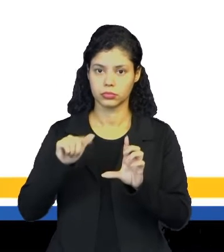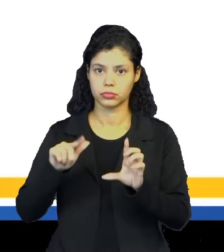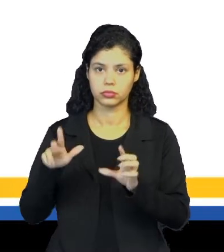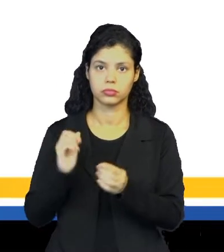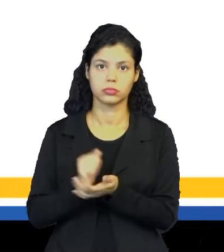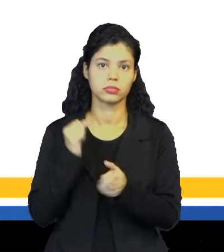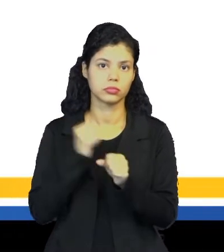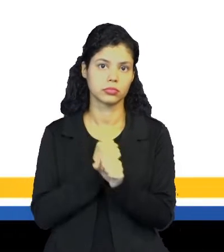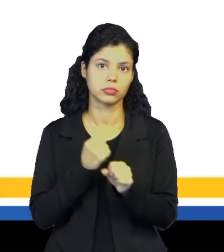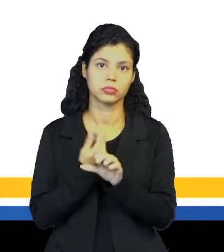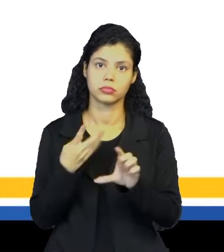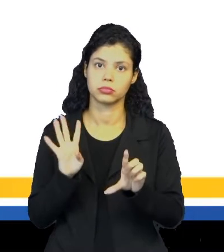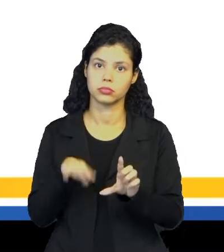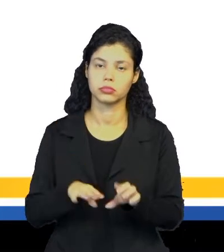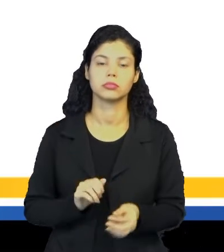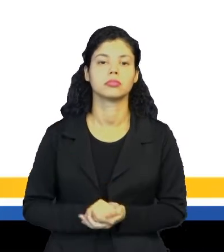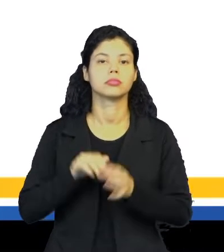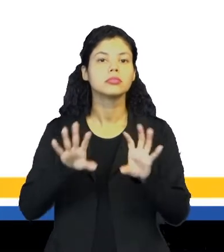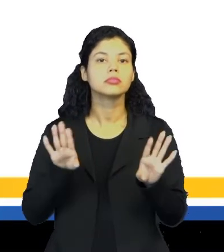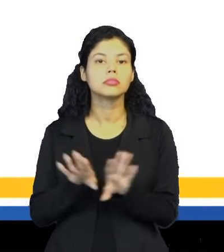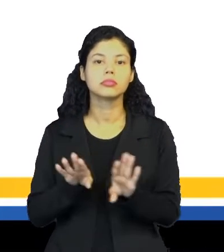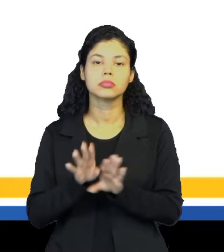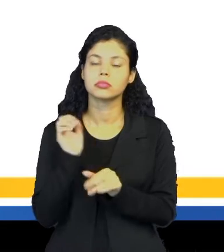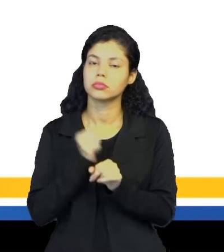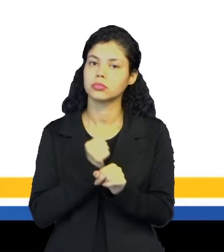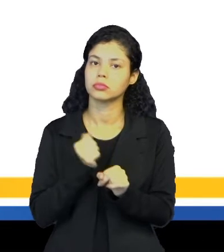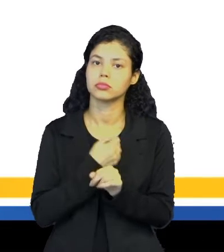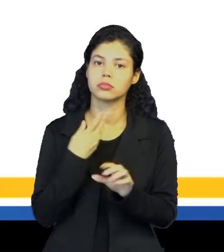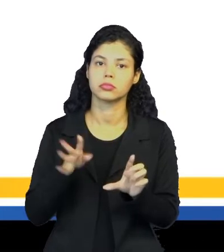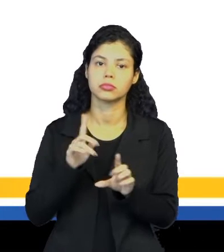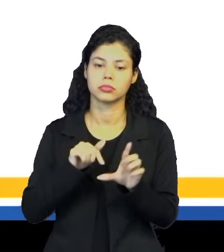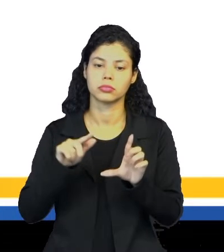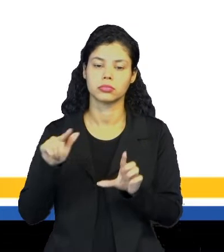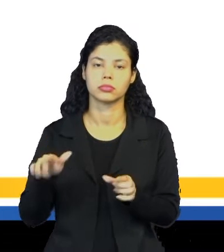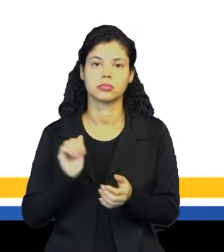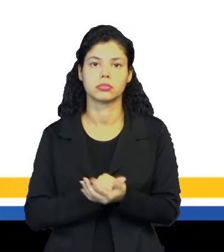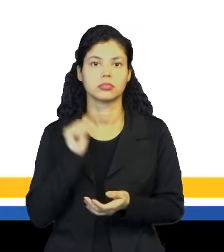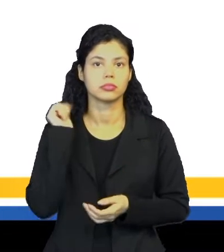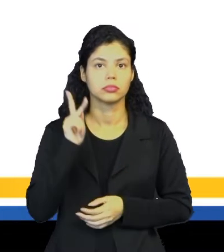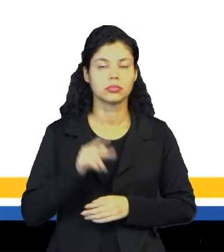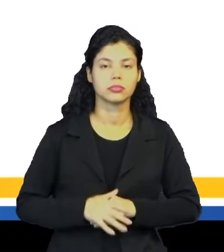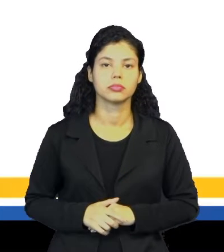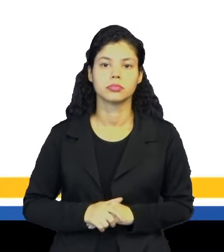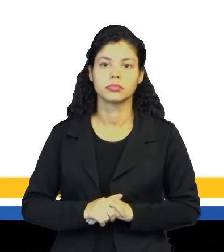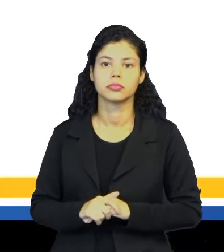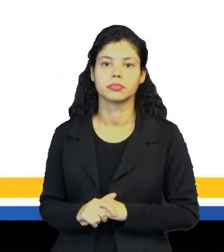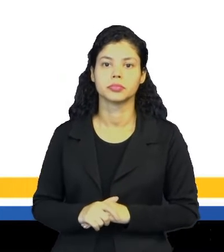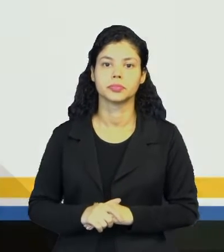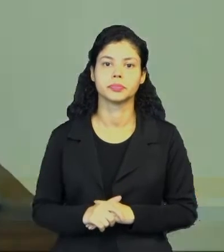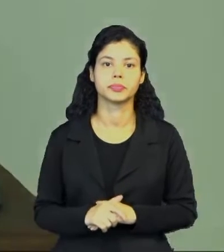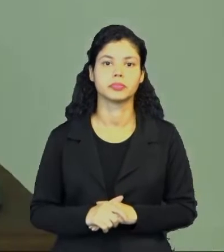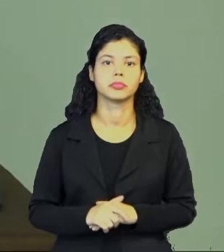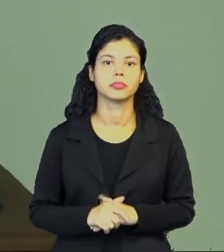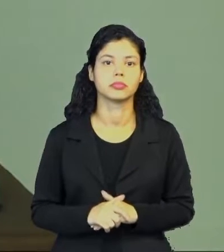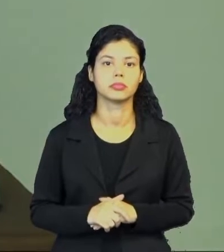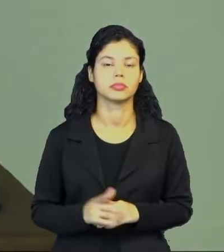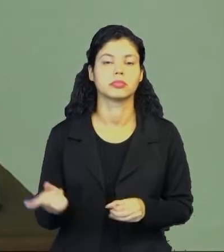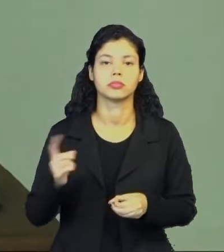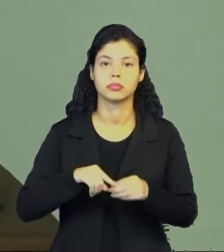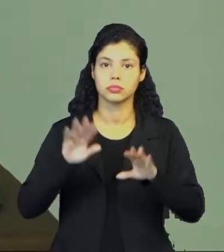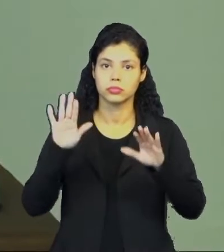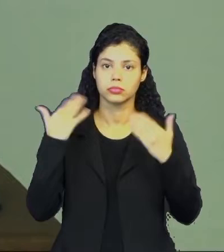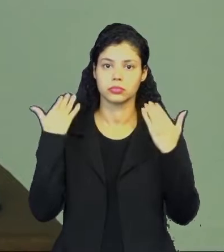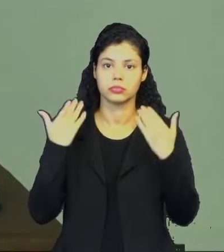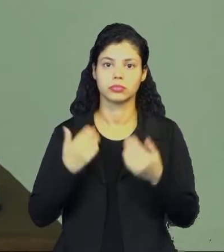uma tabela. Assim como também da minha tabela, eu construo um gráfico, como a gente vê aí, ok? Então, vamos lá. Volta aqui